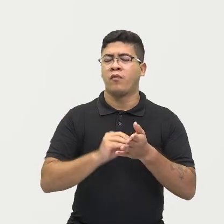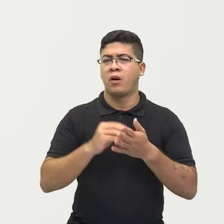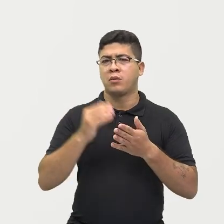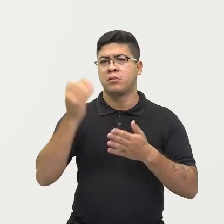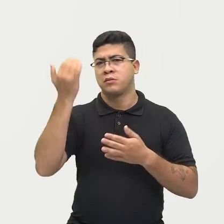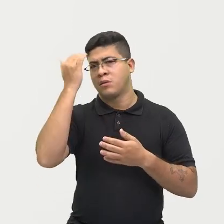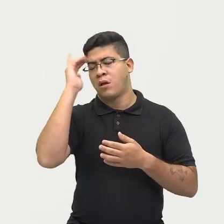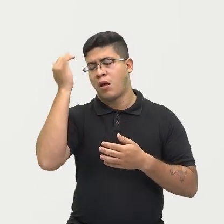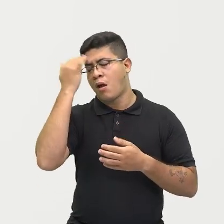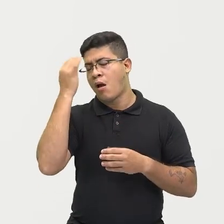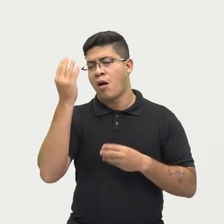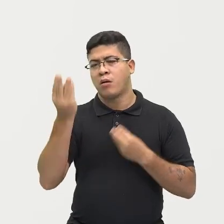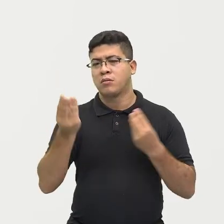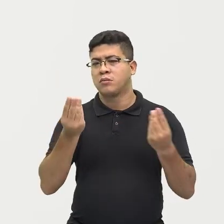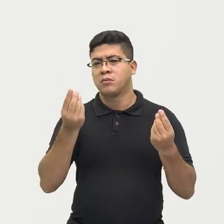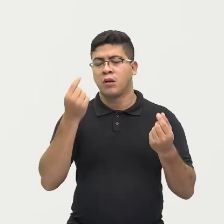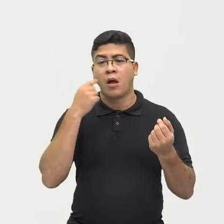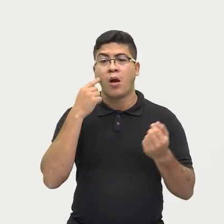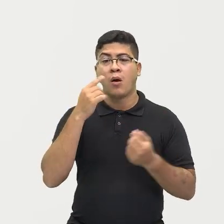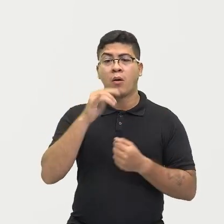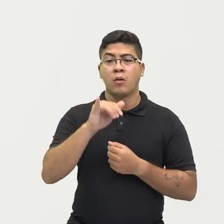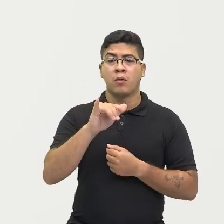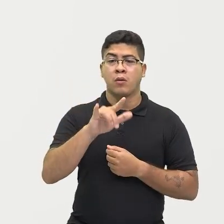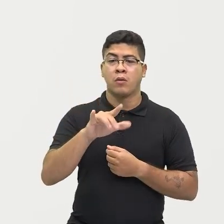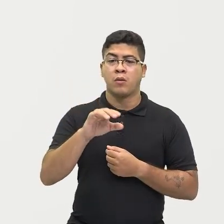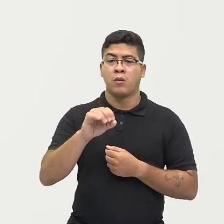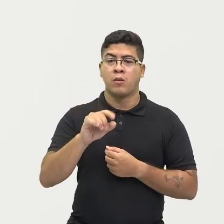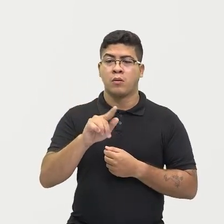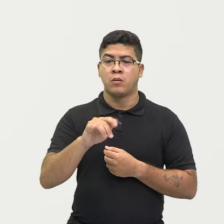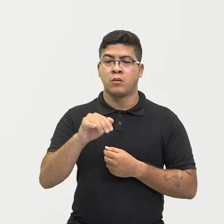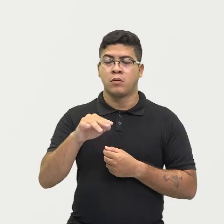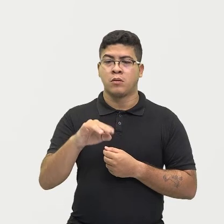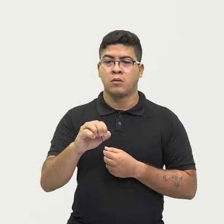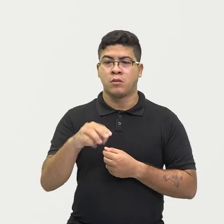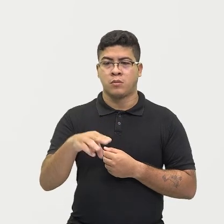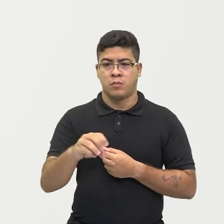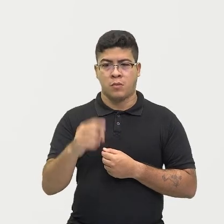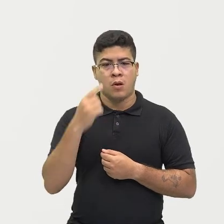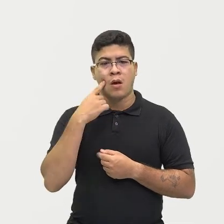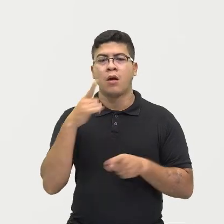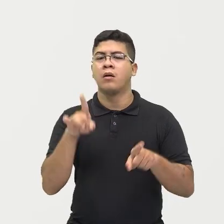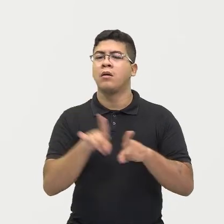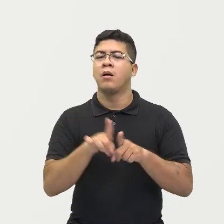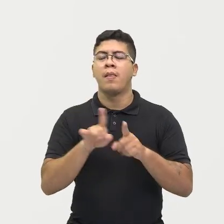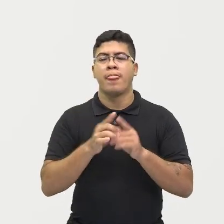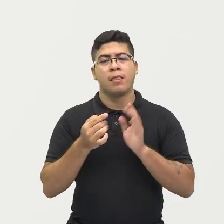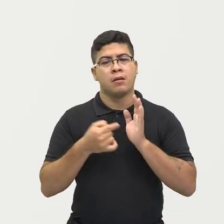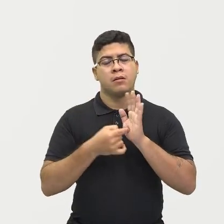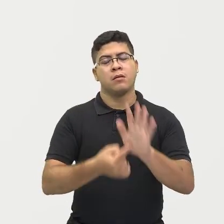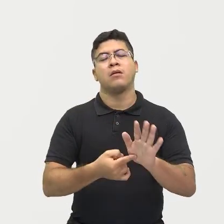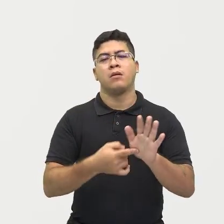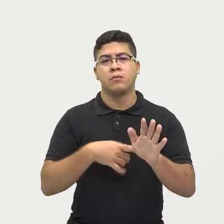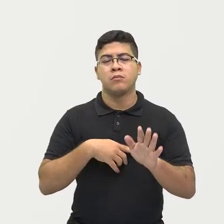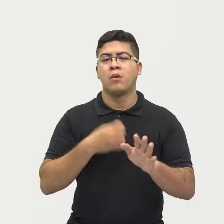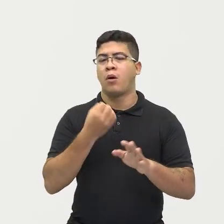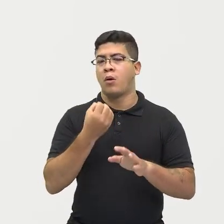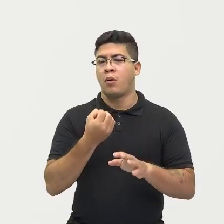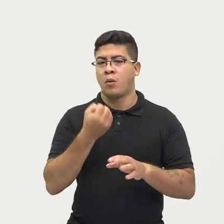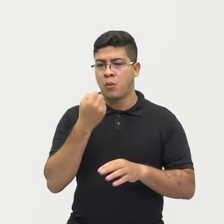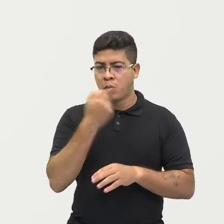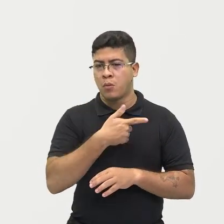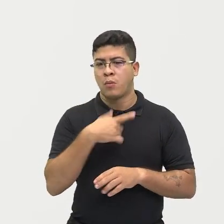linguagem caótica para representar a realidade com imagens multifacetadas, sempre com algum humor, sempre com algum